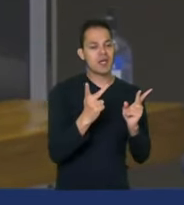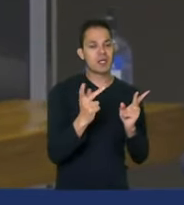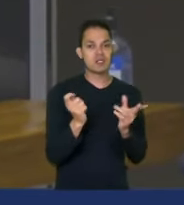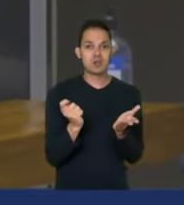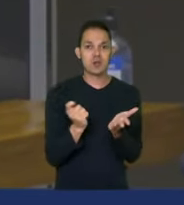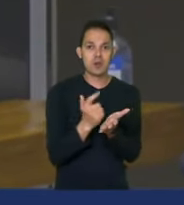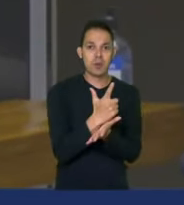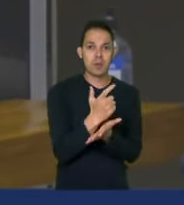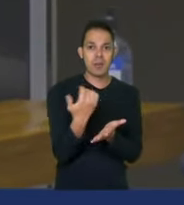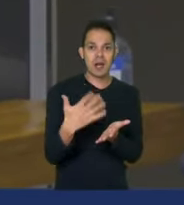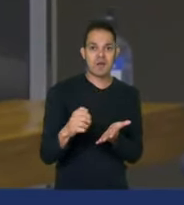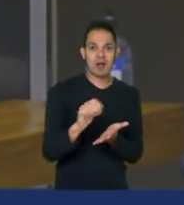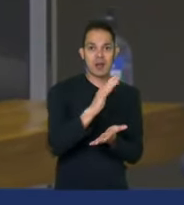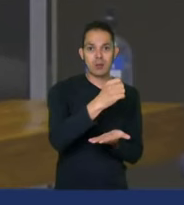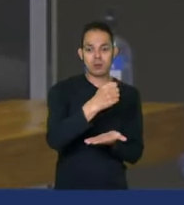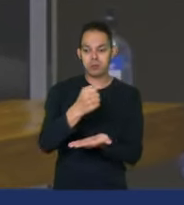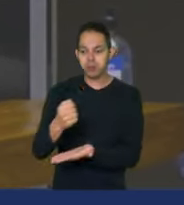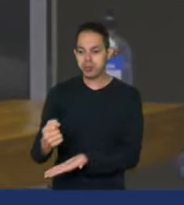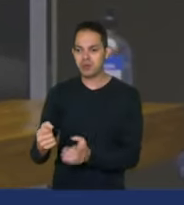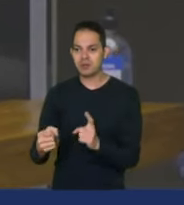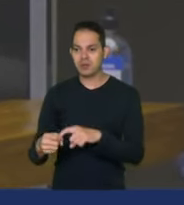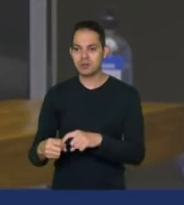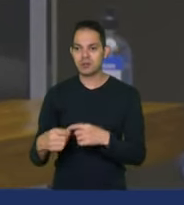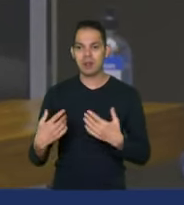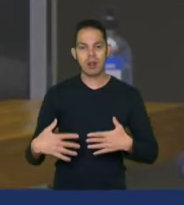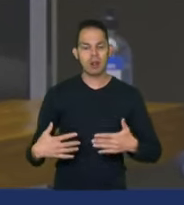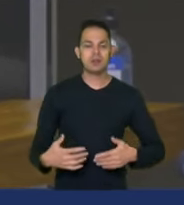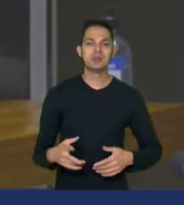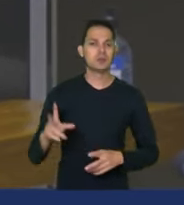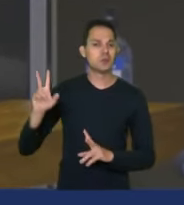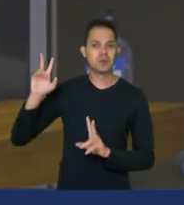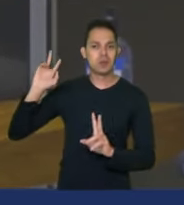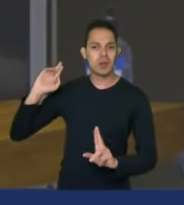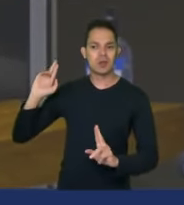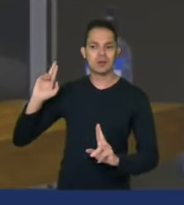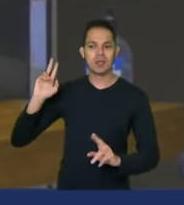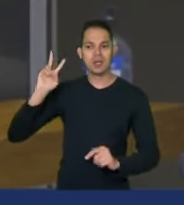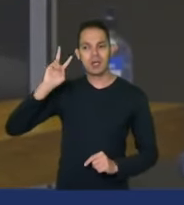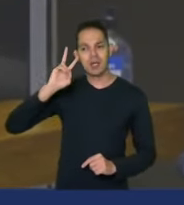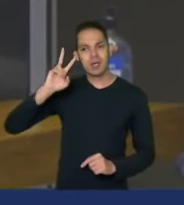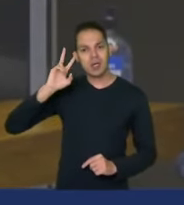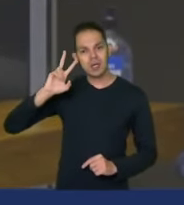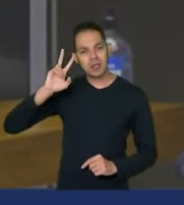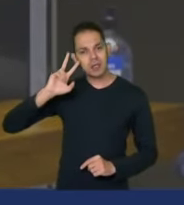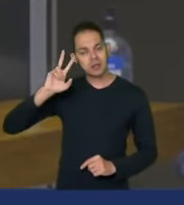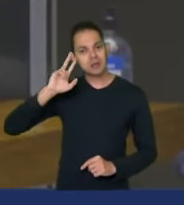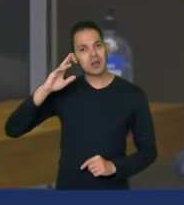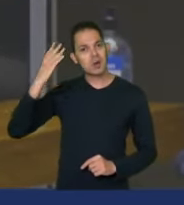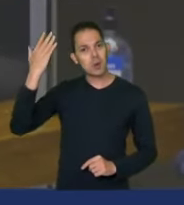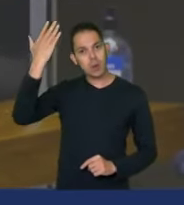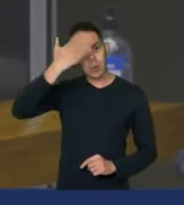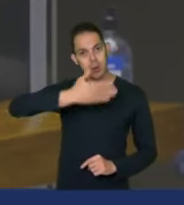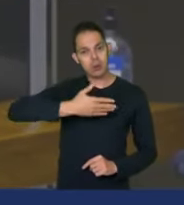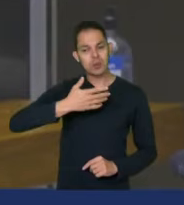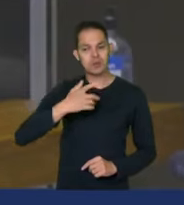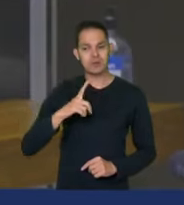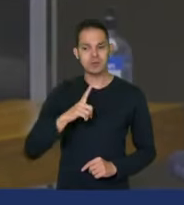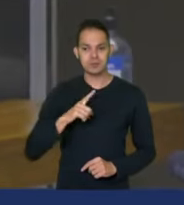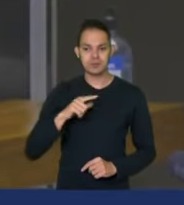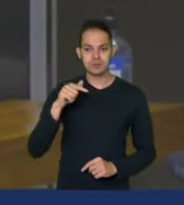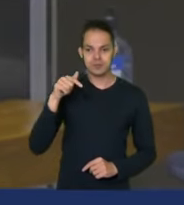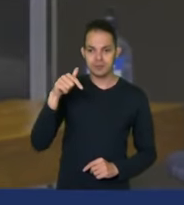caros esses insumos manufaturados. E é isso a história que se comprovou com o país, né,